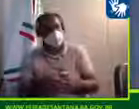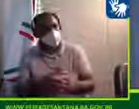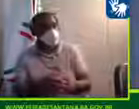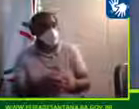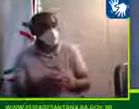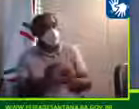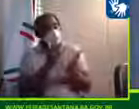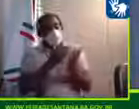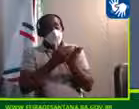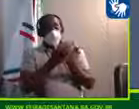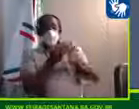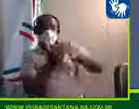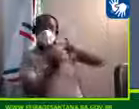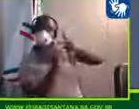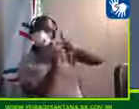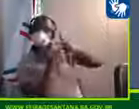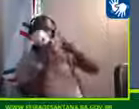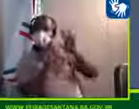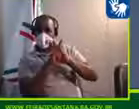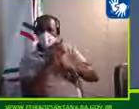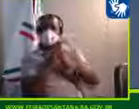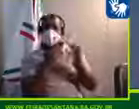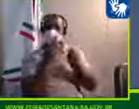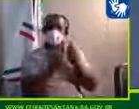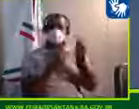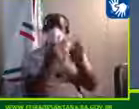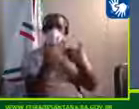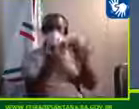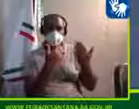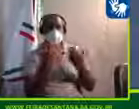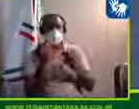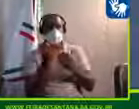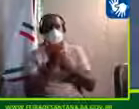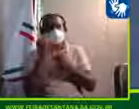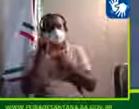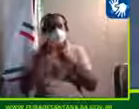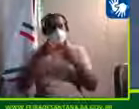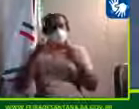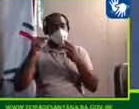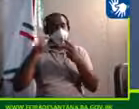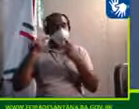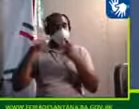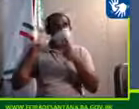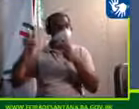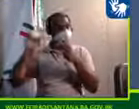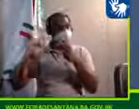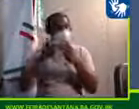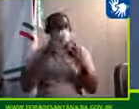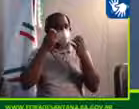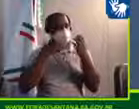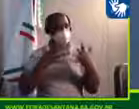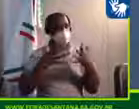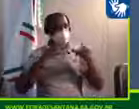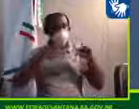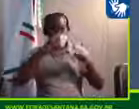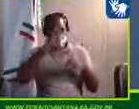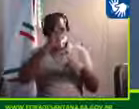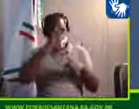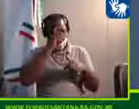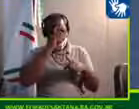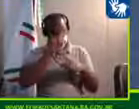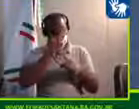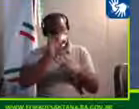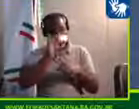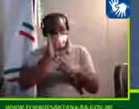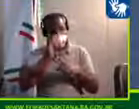Vou começar pela segunda. Exatamente como conversamos aqui 3 semanas atrás, com relação à quantidade de leitos existentes de UTI.